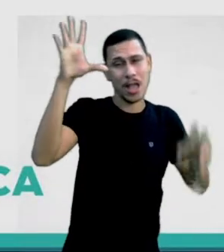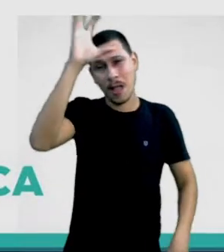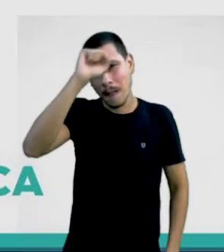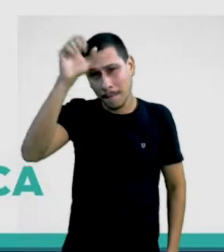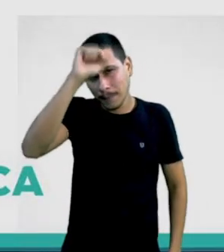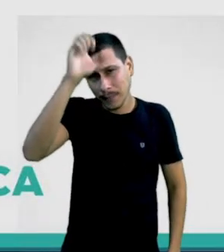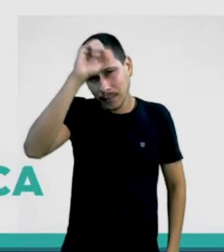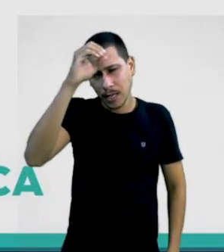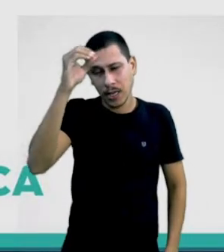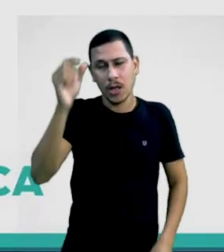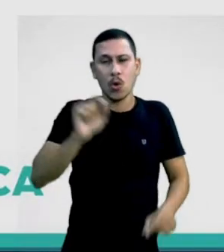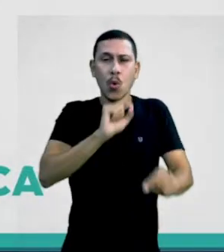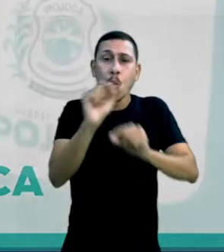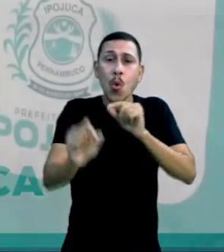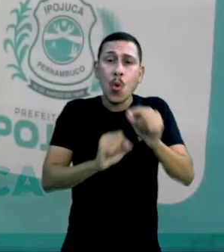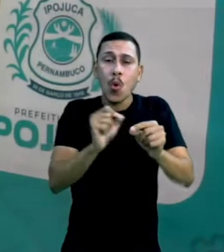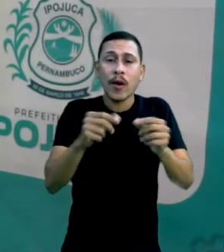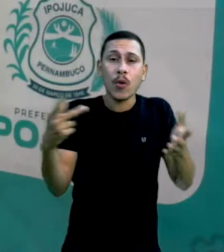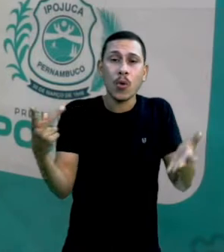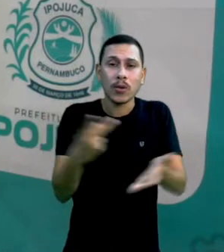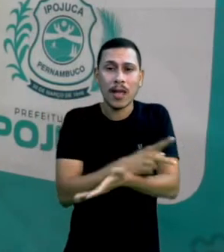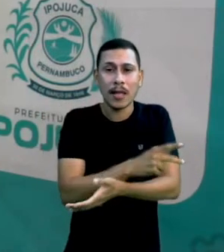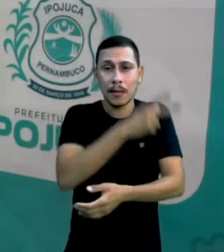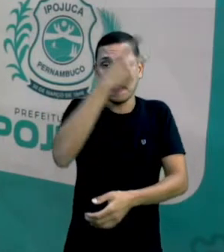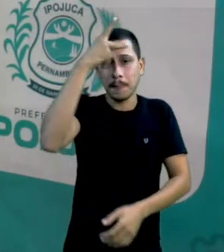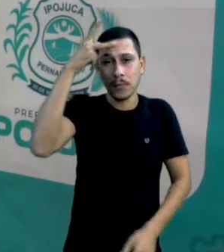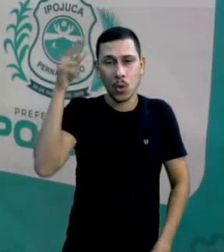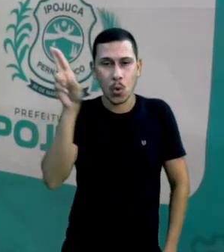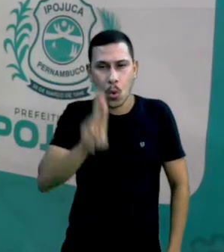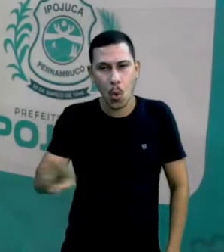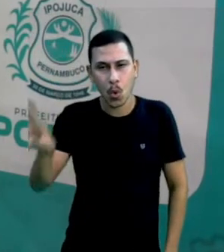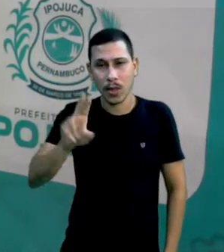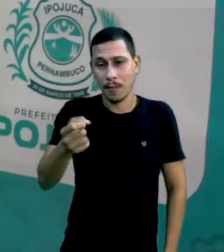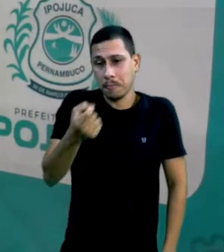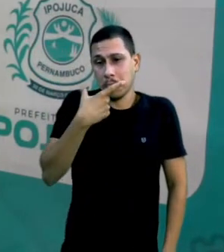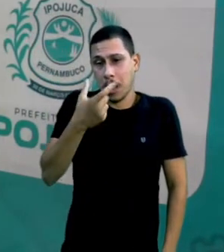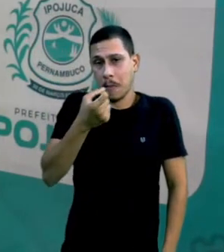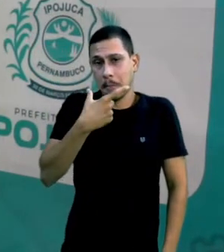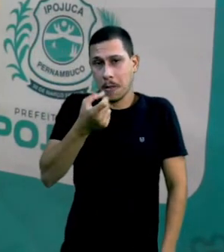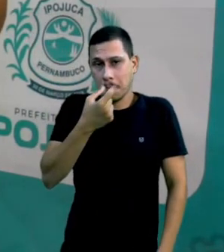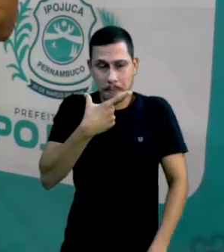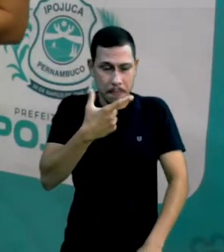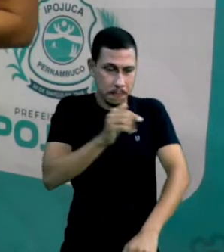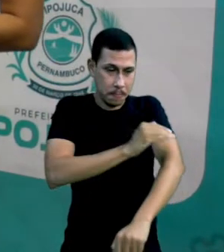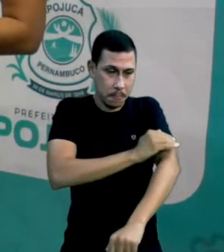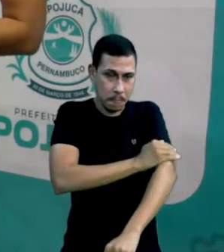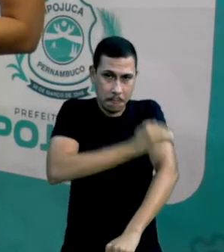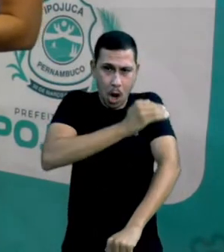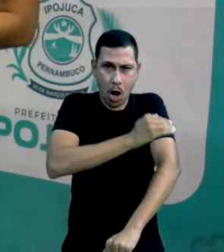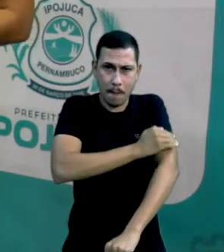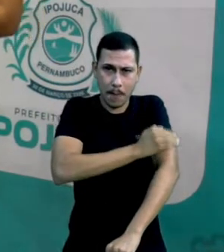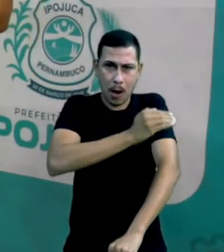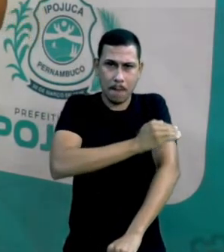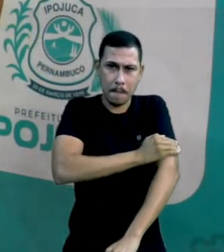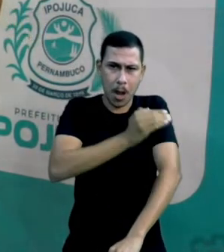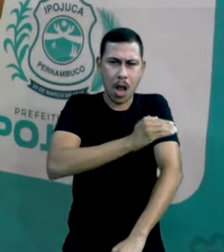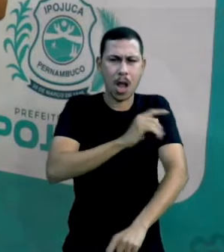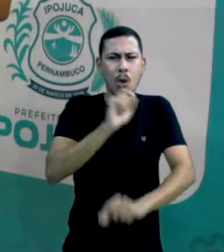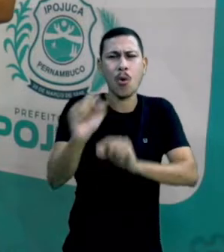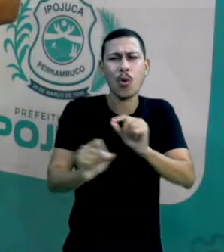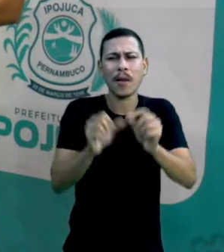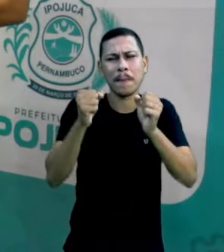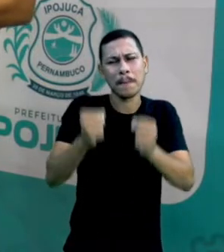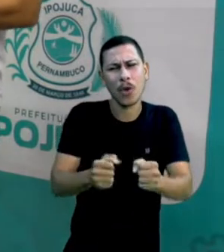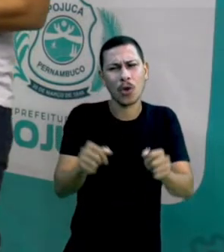anabólicos. Tá? Então, quais são os efeitos que o anabolismo, né, a utilização de anabolizantes, pode gerar para o